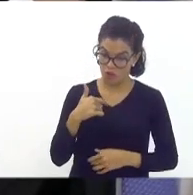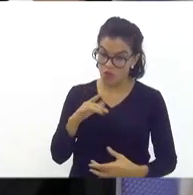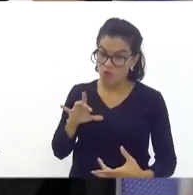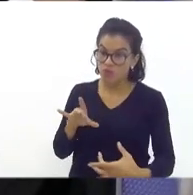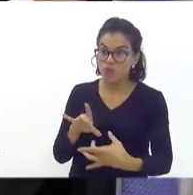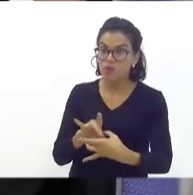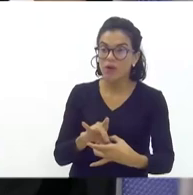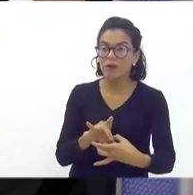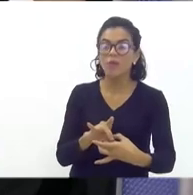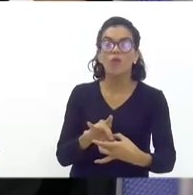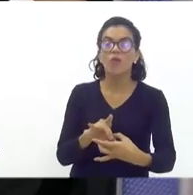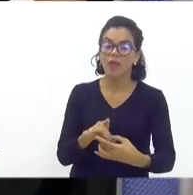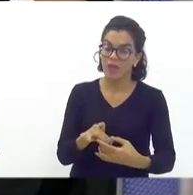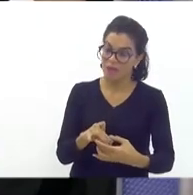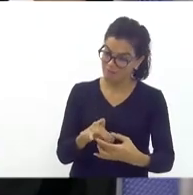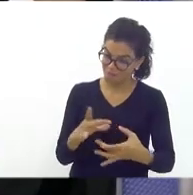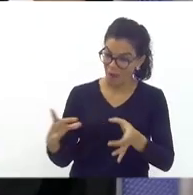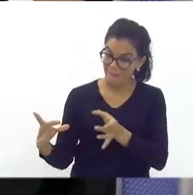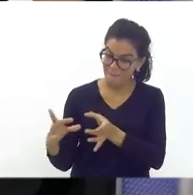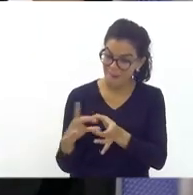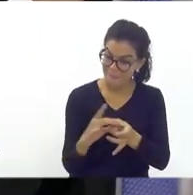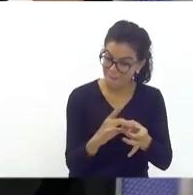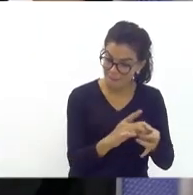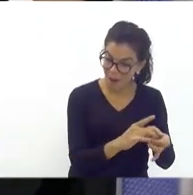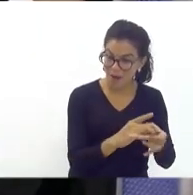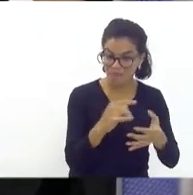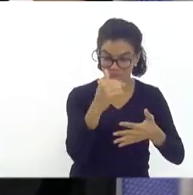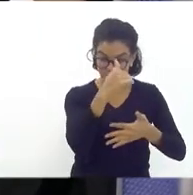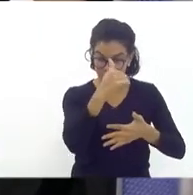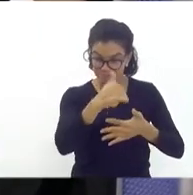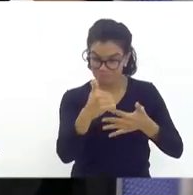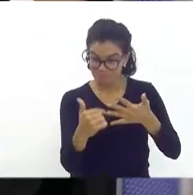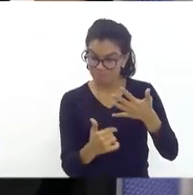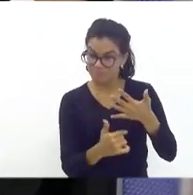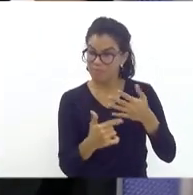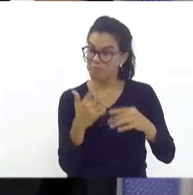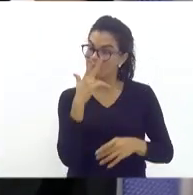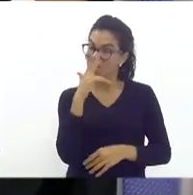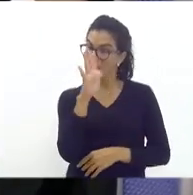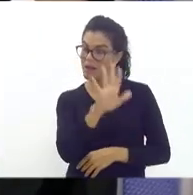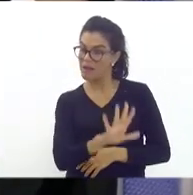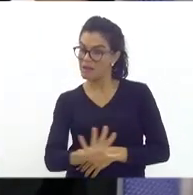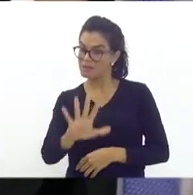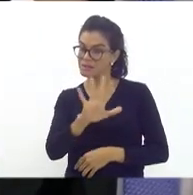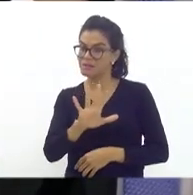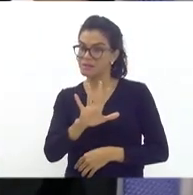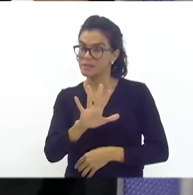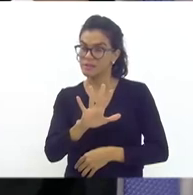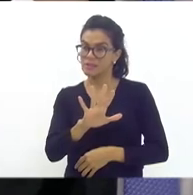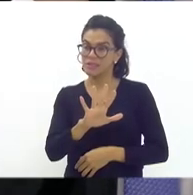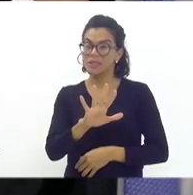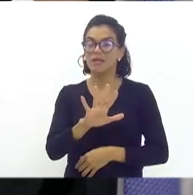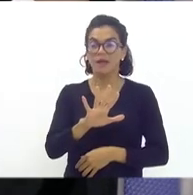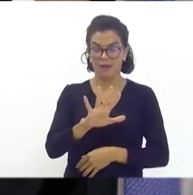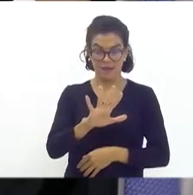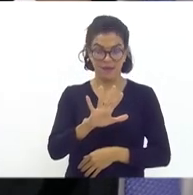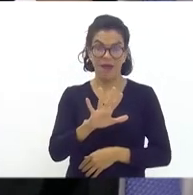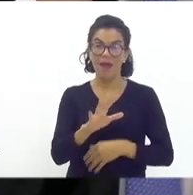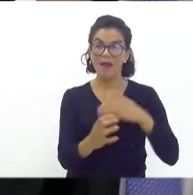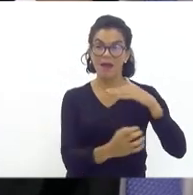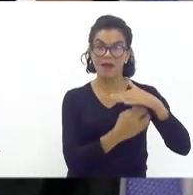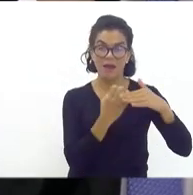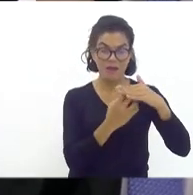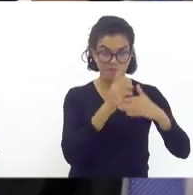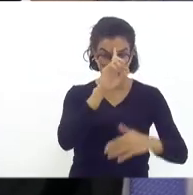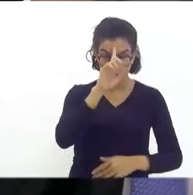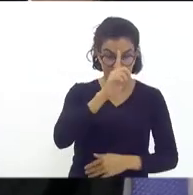para gerar coerência no que eu estou pontuando me parece que por exemplo ao agência editar